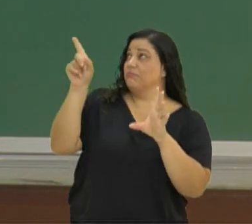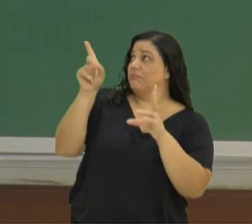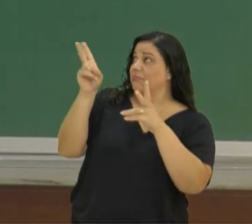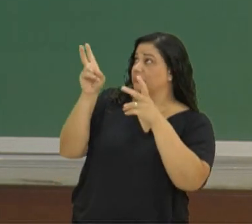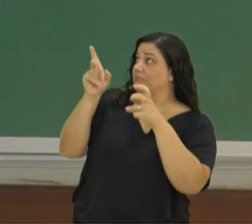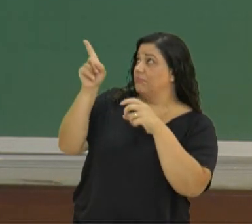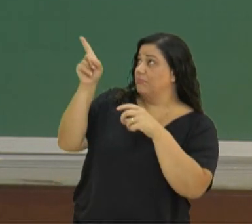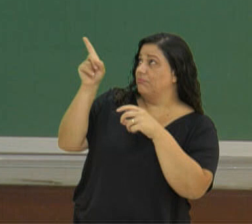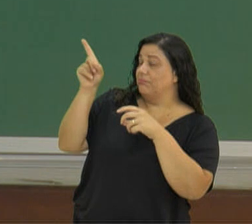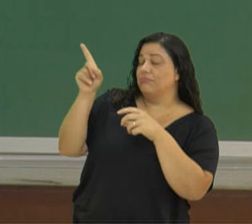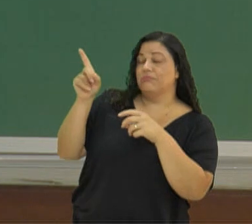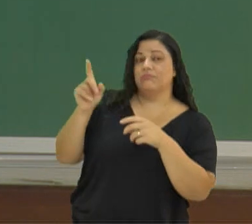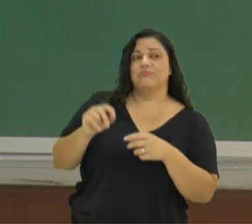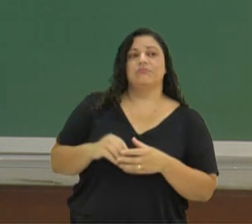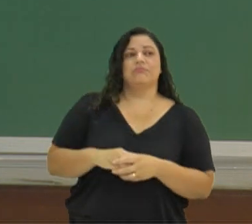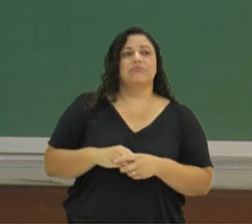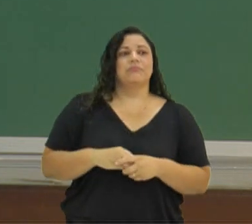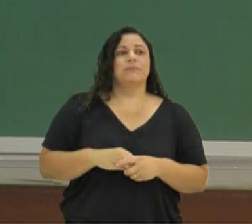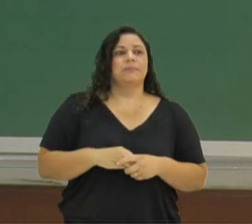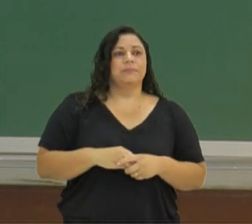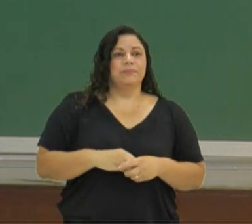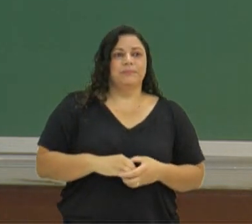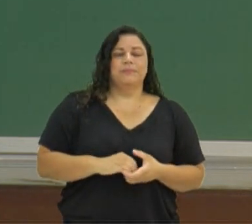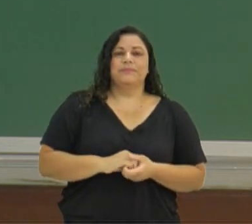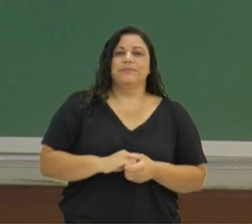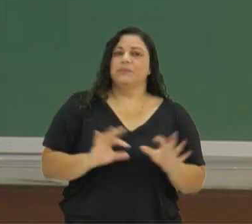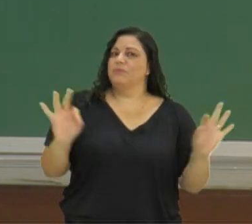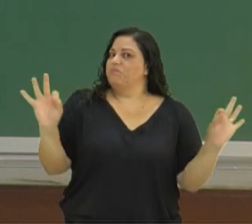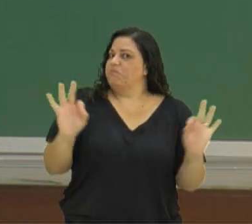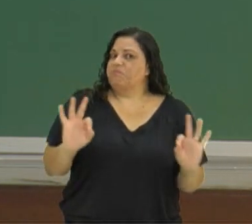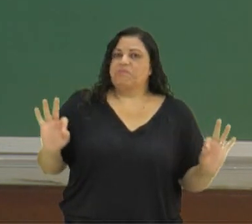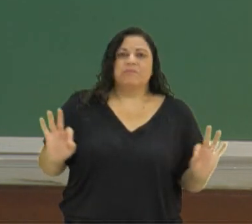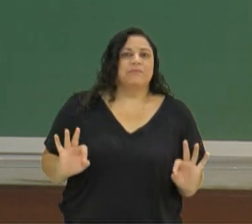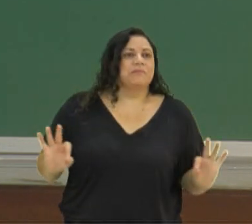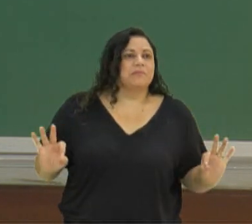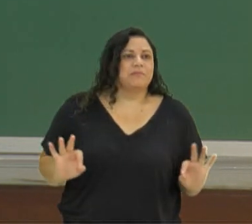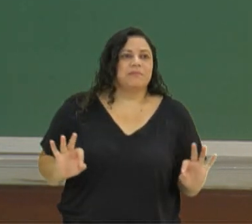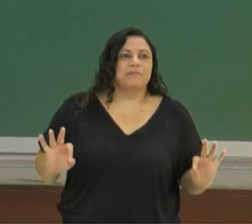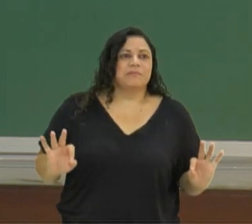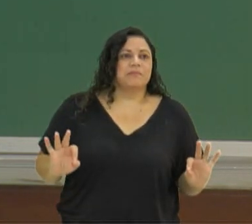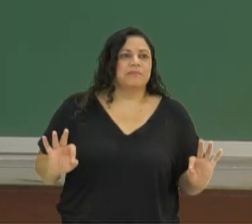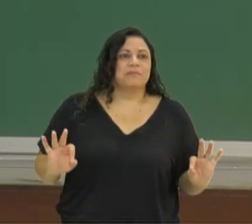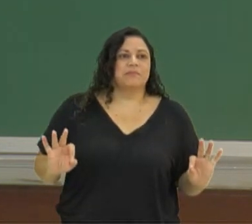e nessa diagonal aqui. Opa, não tocou em nenhuma. Essa daqui